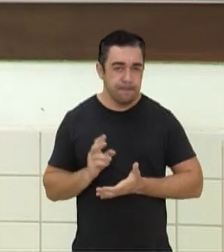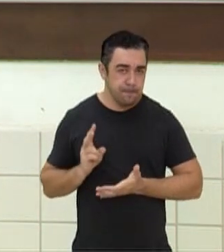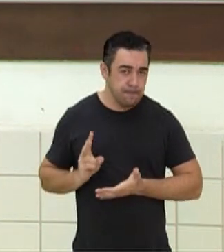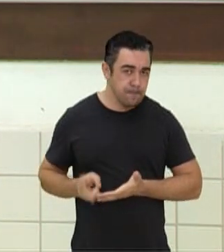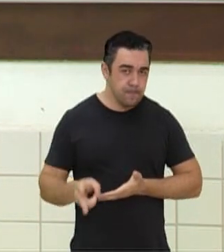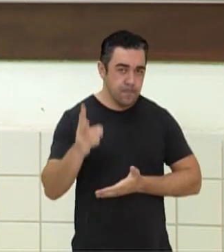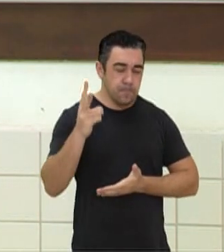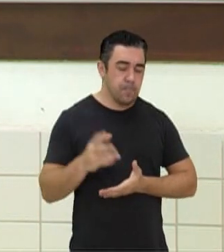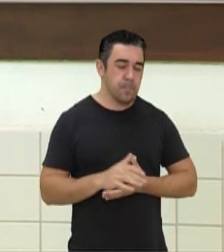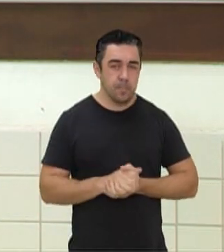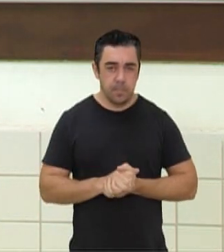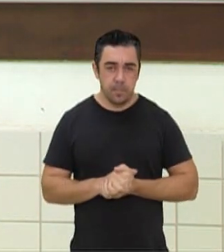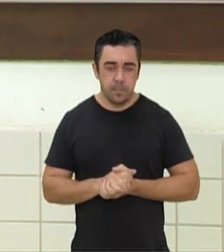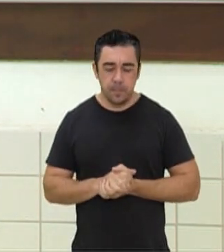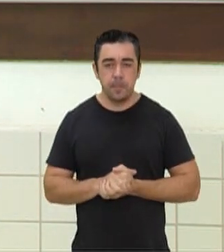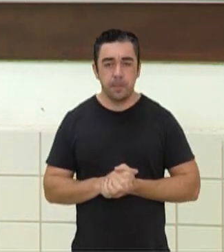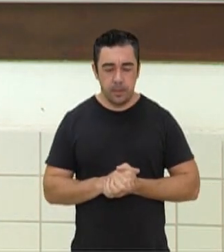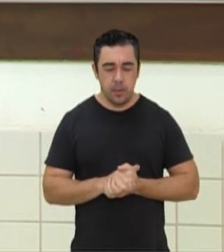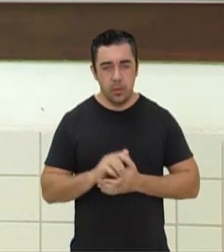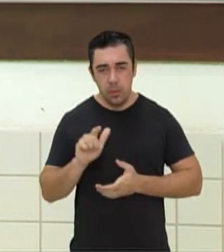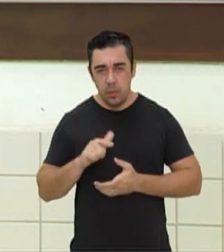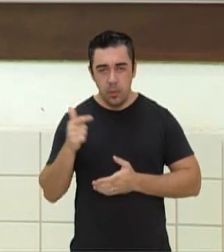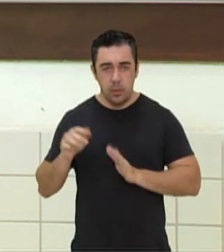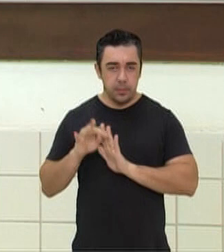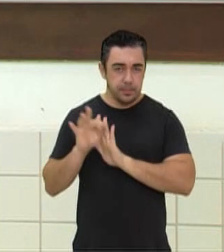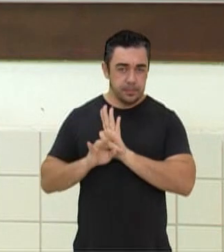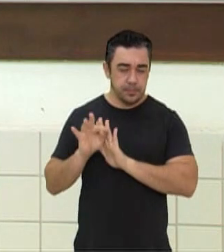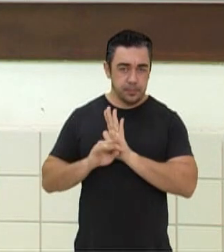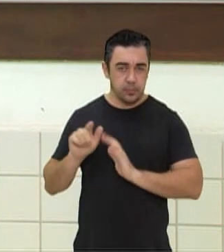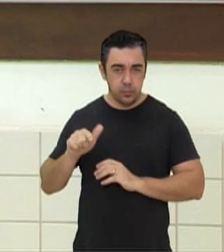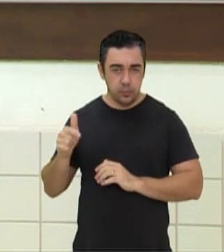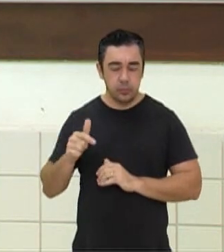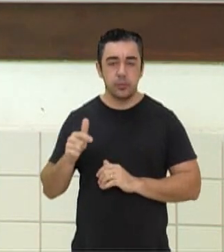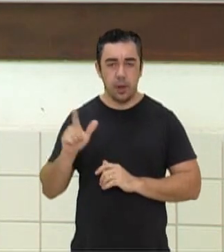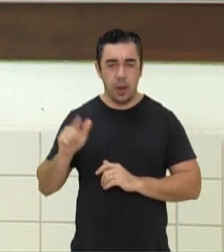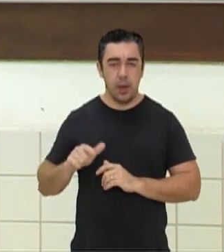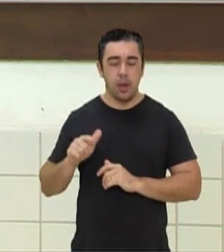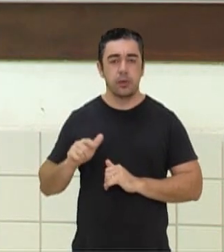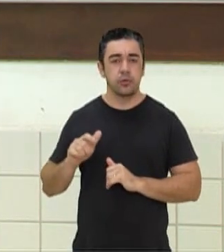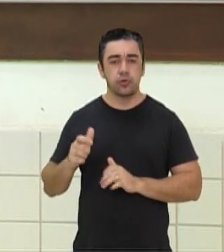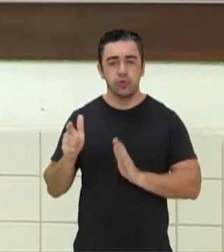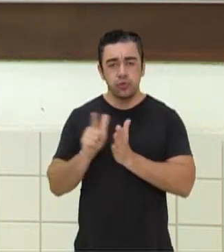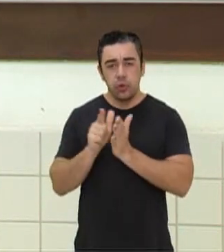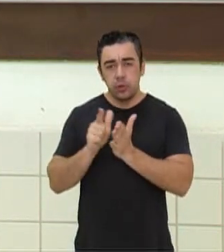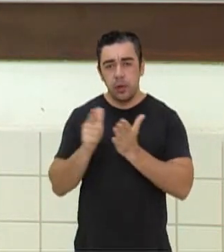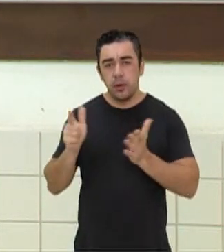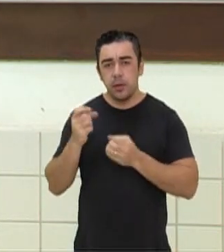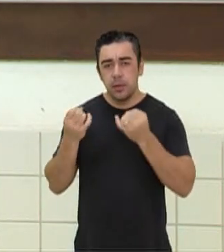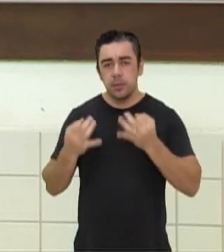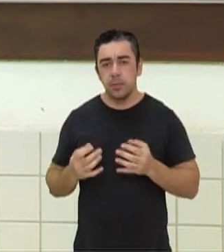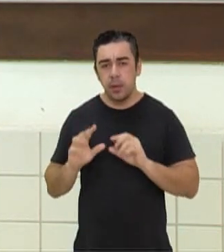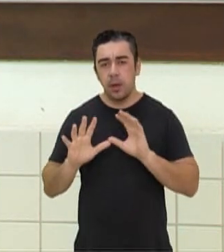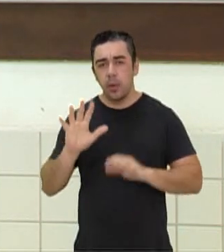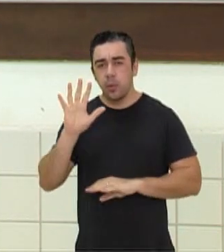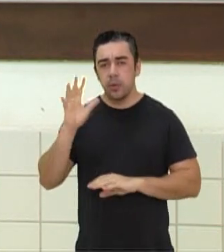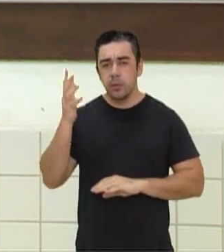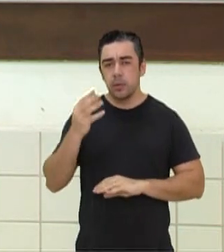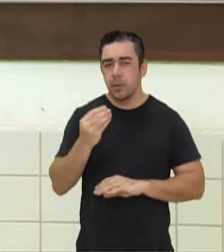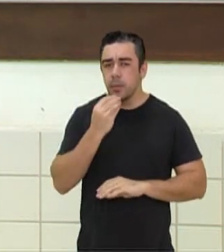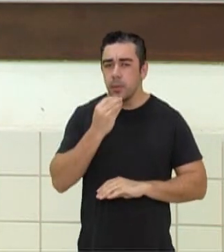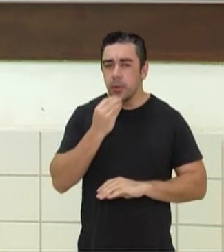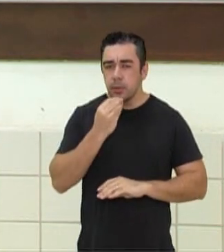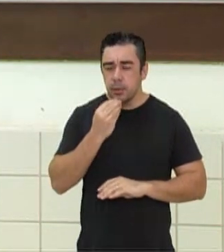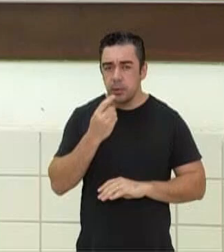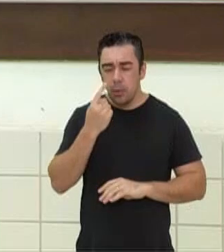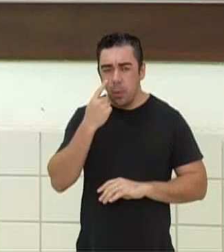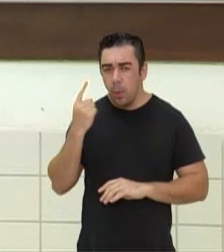Continuando então ali, mais outro fragmento de reportagem que fala de espetáculos oportunistas. Olha que